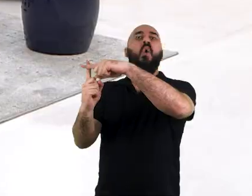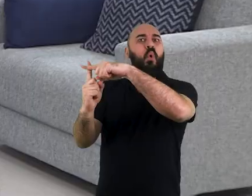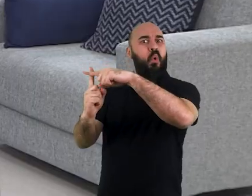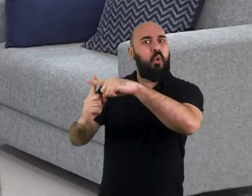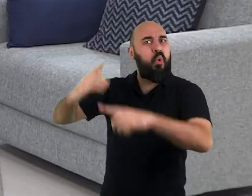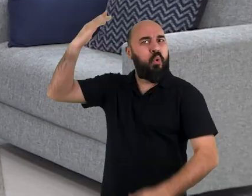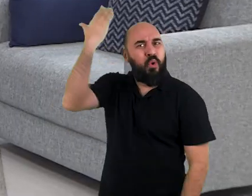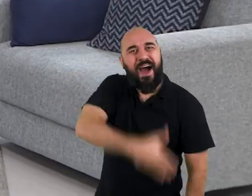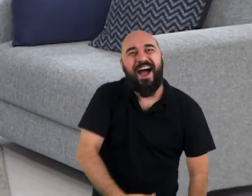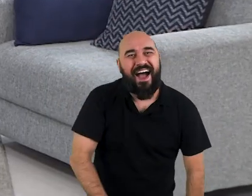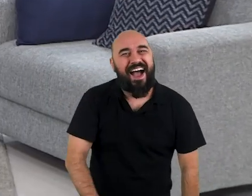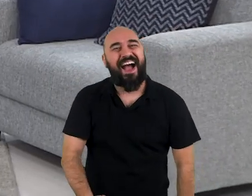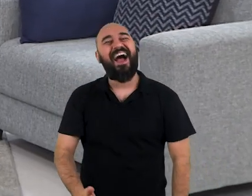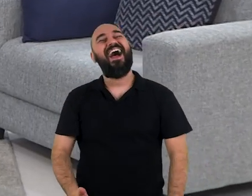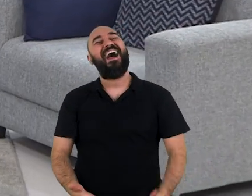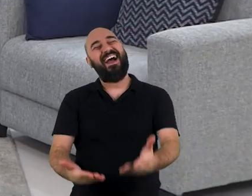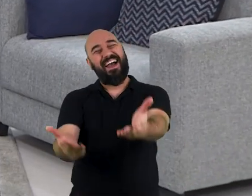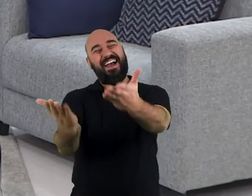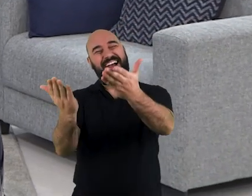triunfou lá na